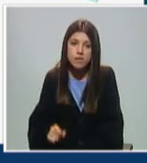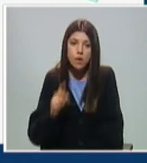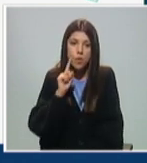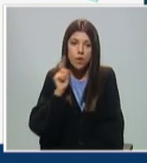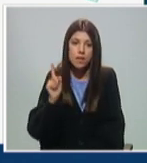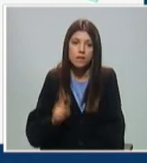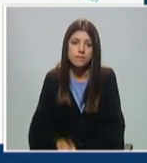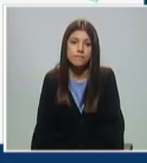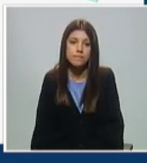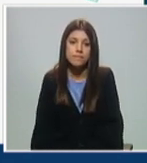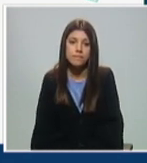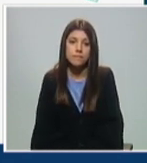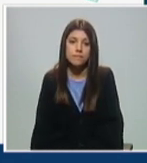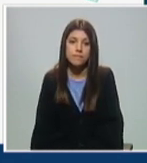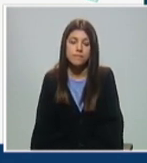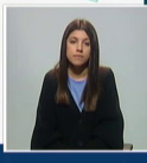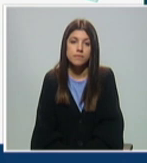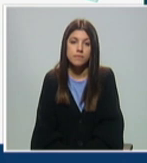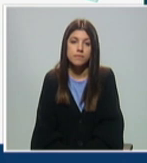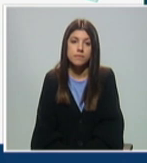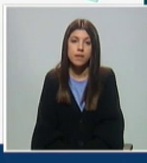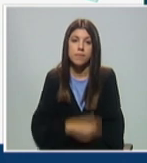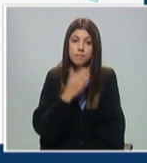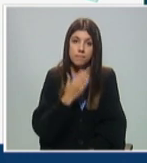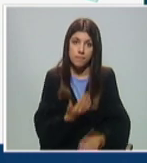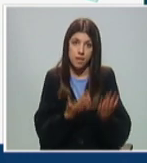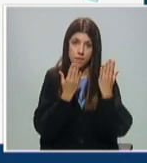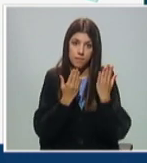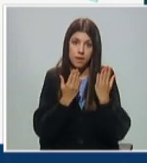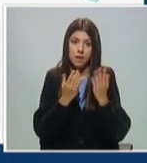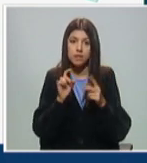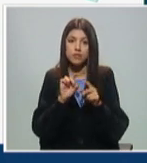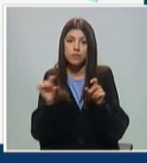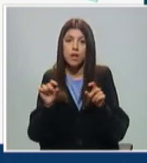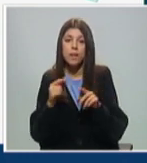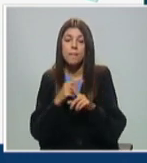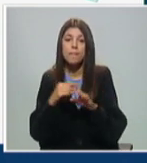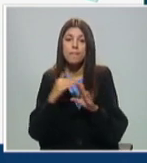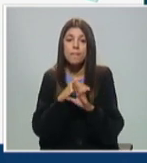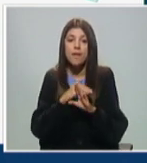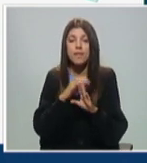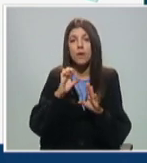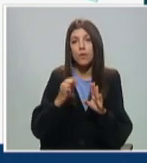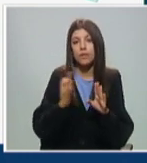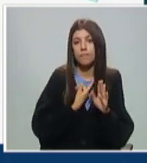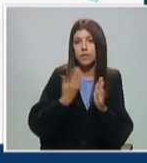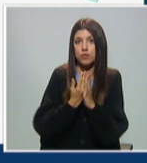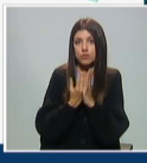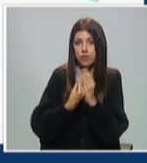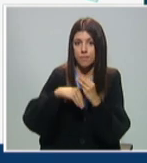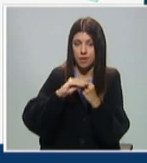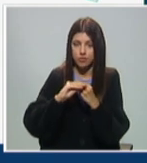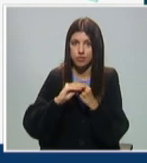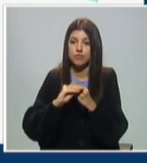temos aqui muitos alunos de parabéns e este que tem uma média de 8 diz que tem que estudar mais.